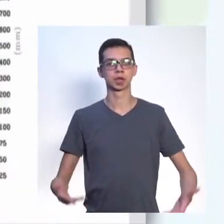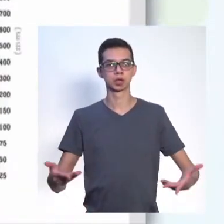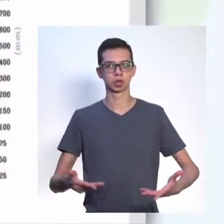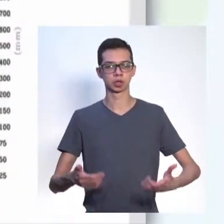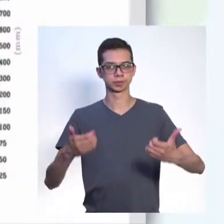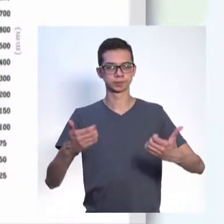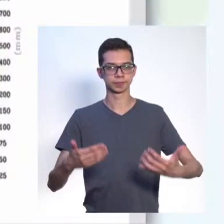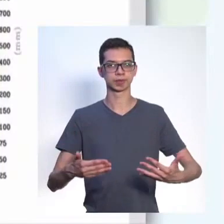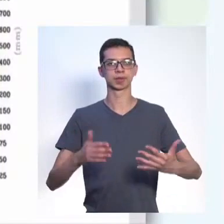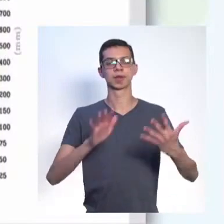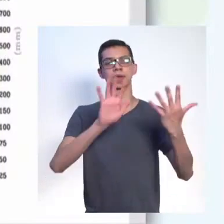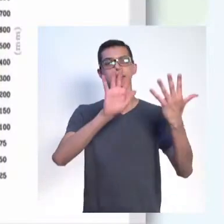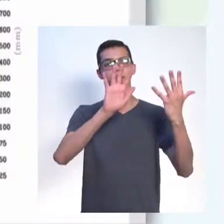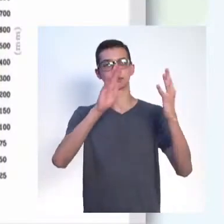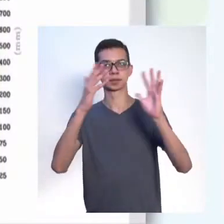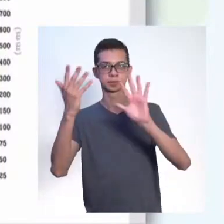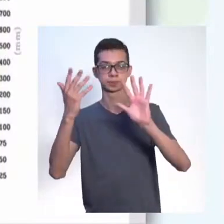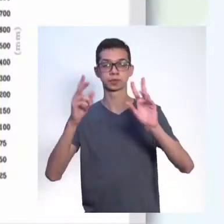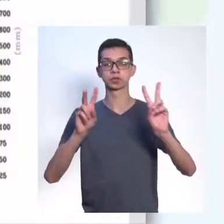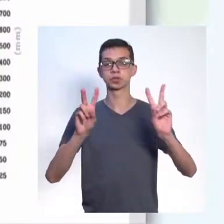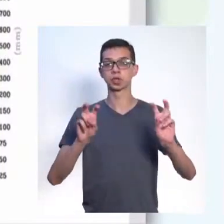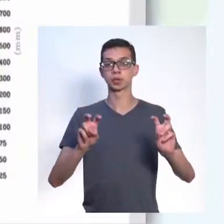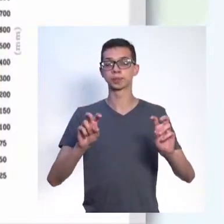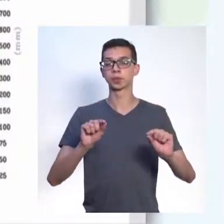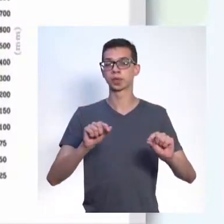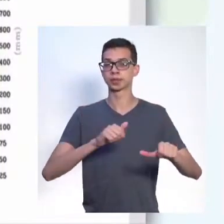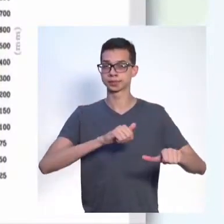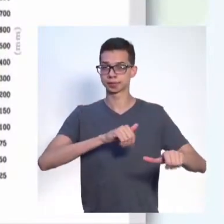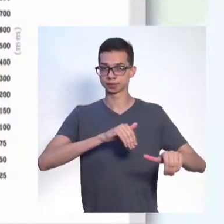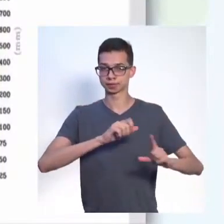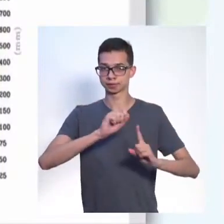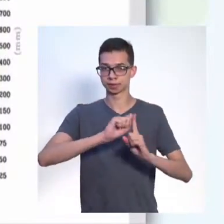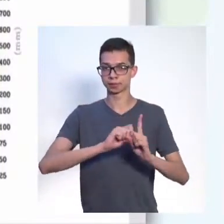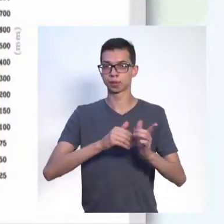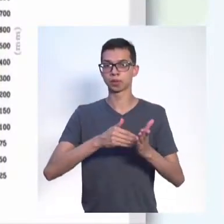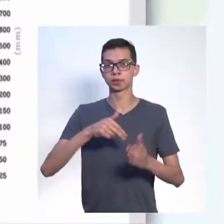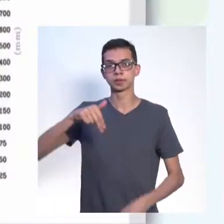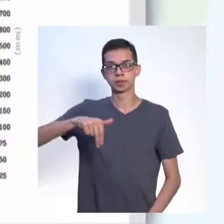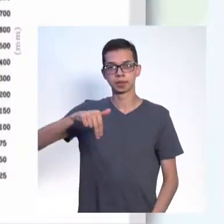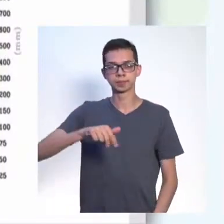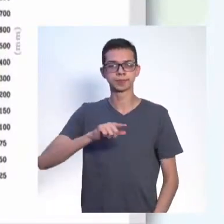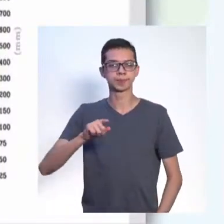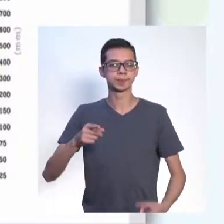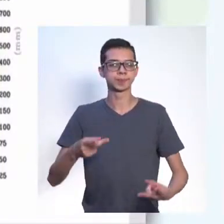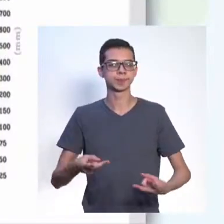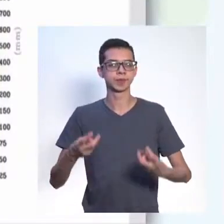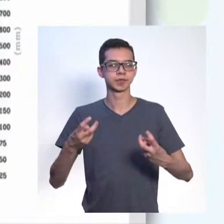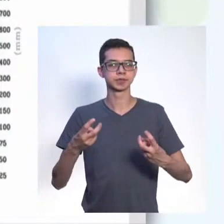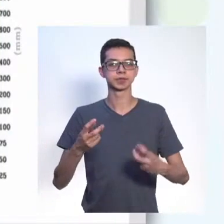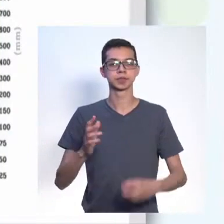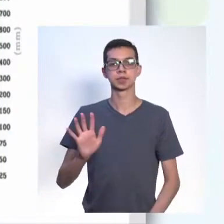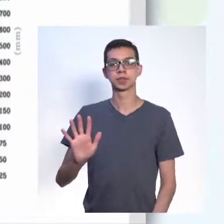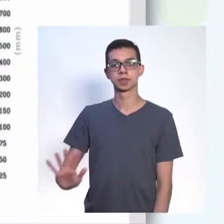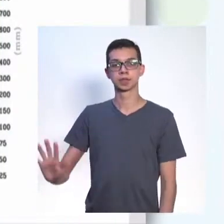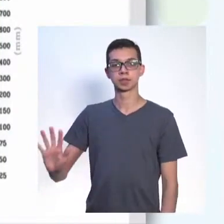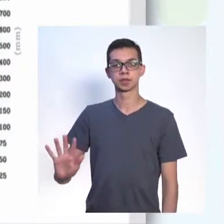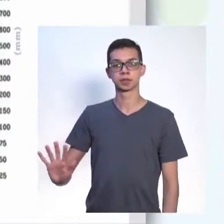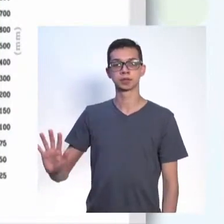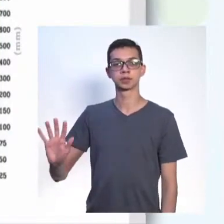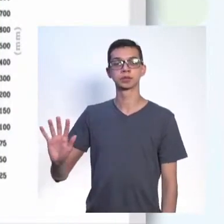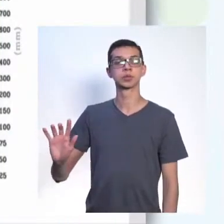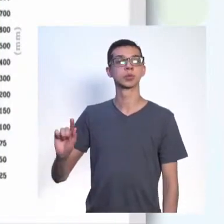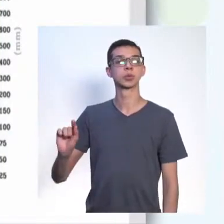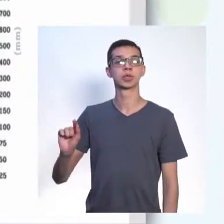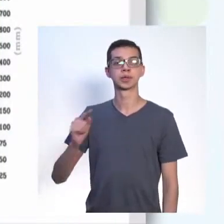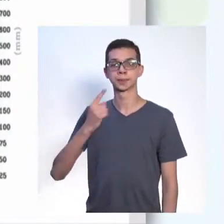da precipitação por trimestre, setembro a novembro, a gente observa que para toda essa região mais ao sul da